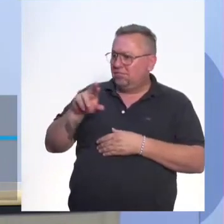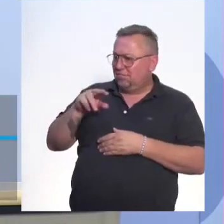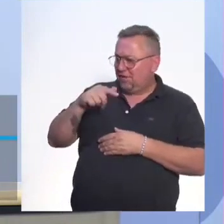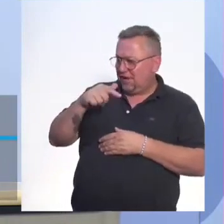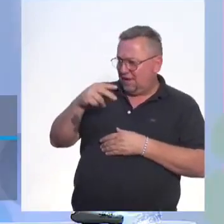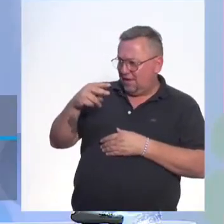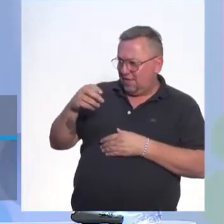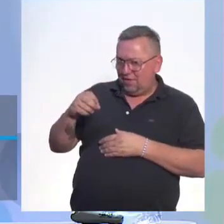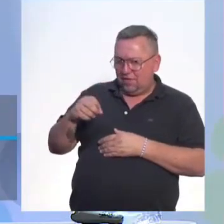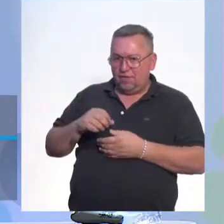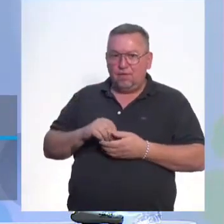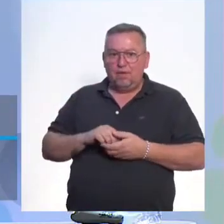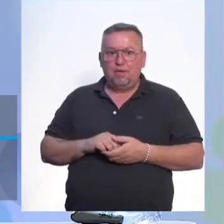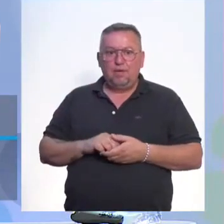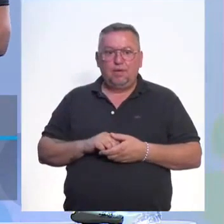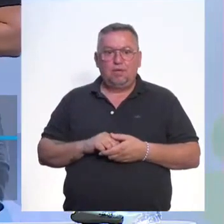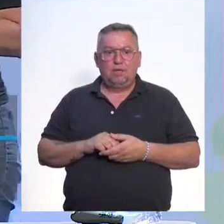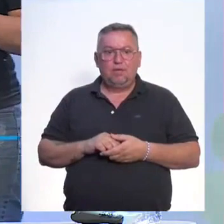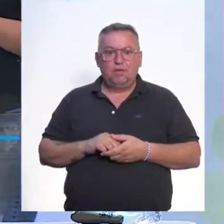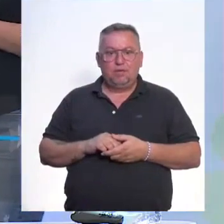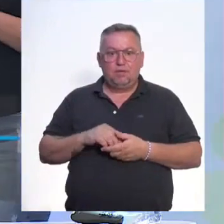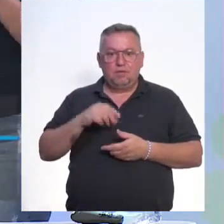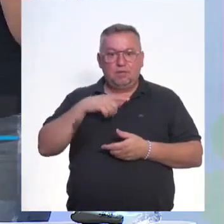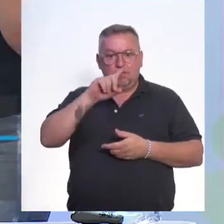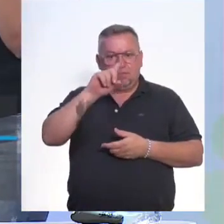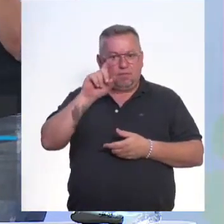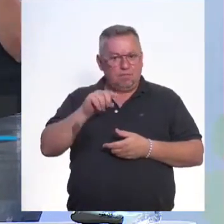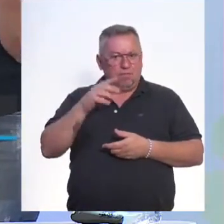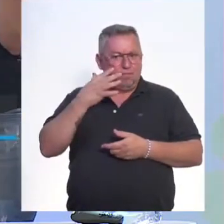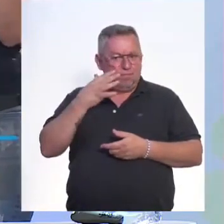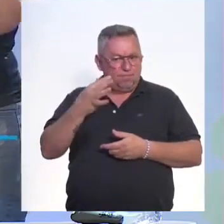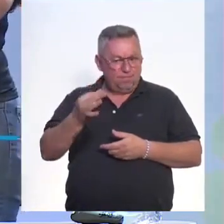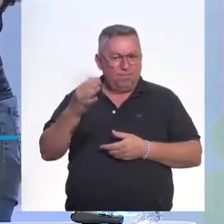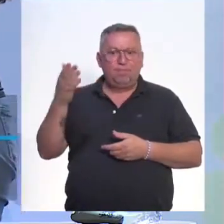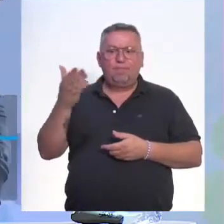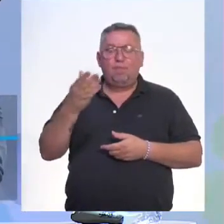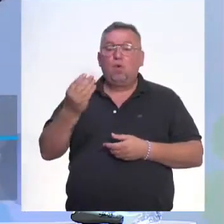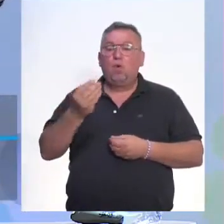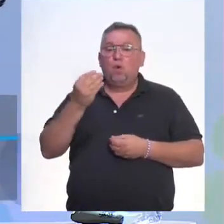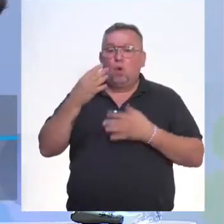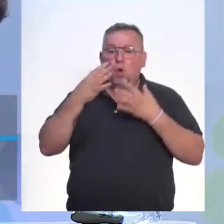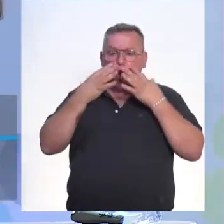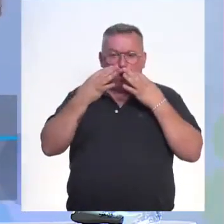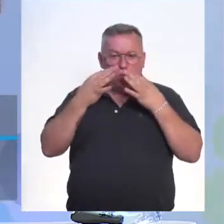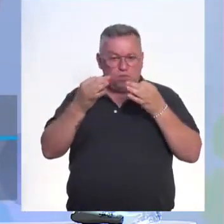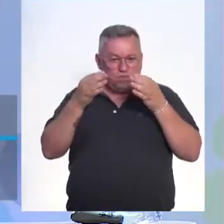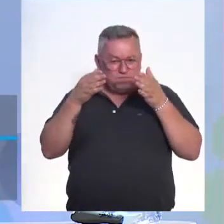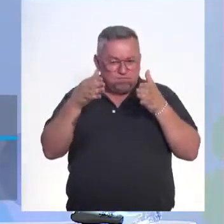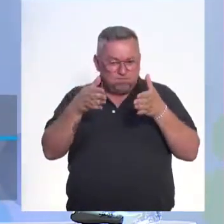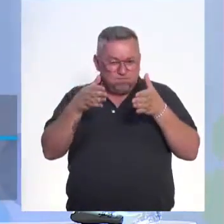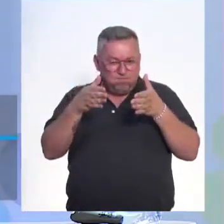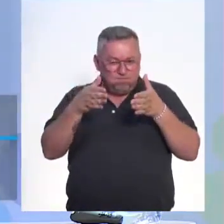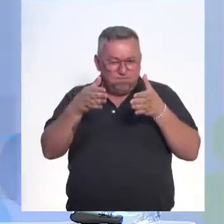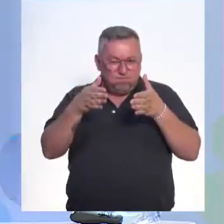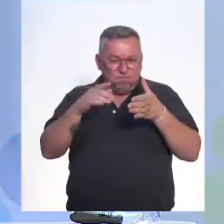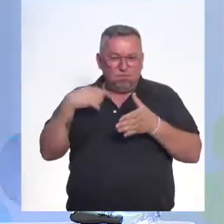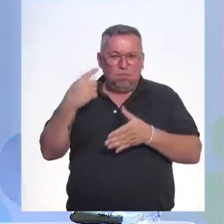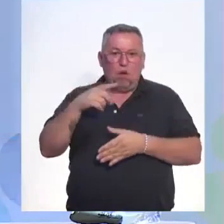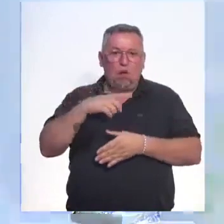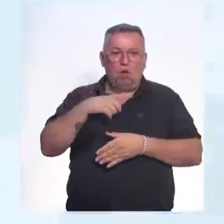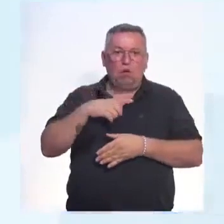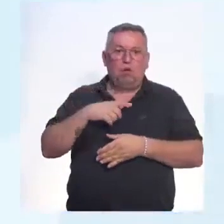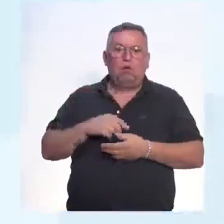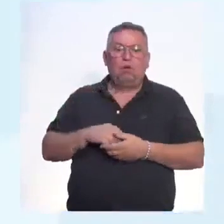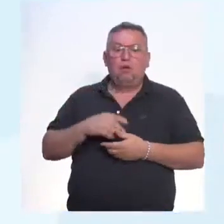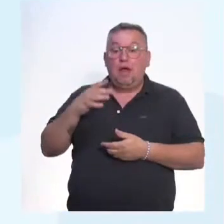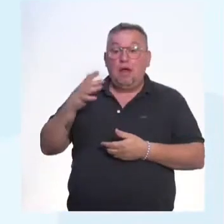E? Vamos ver então. Tá com dúvida? Preste atenção, concentração aqui comigo. Nós temos